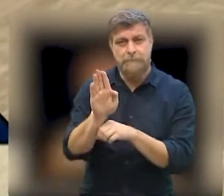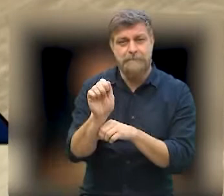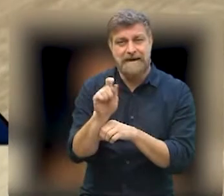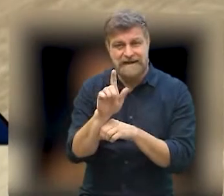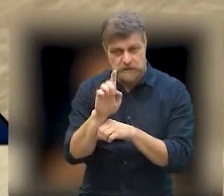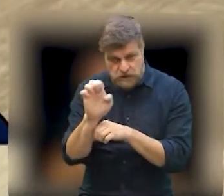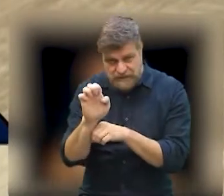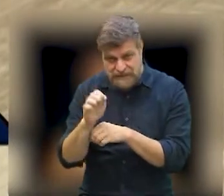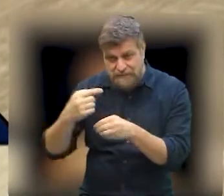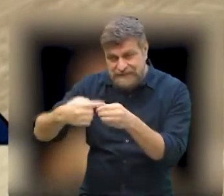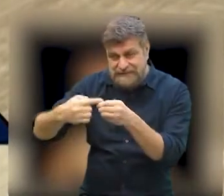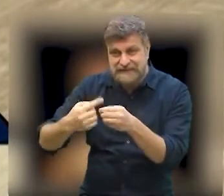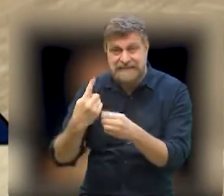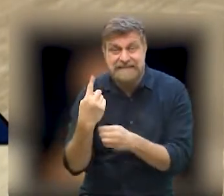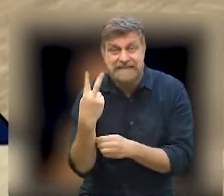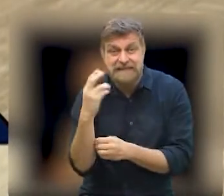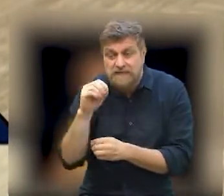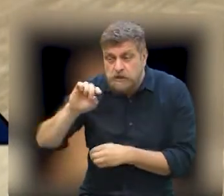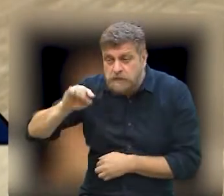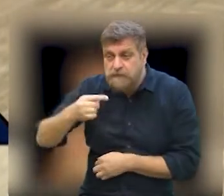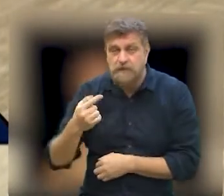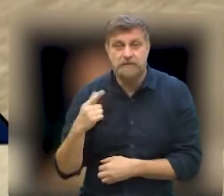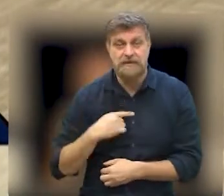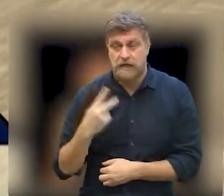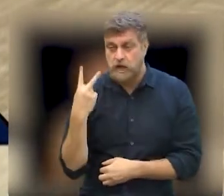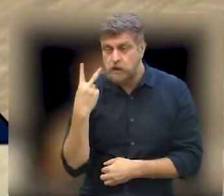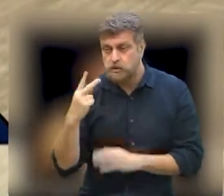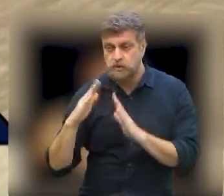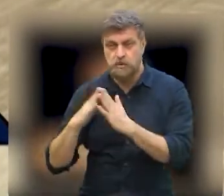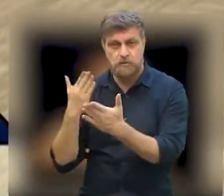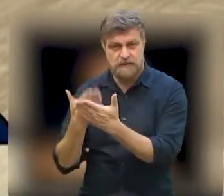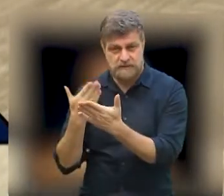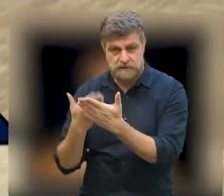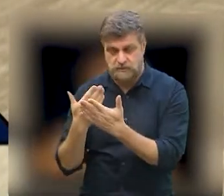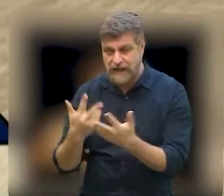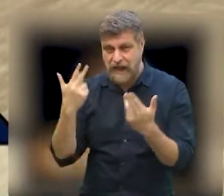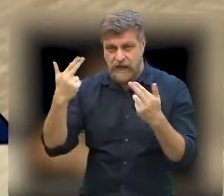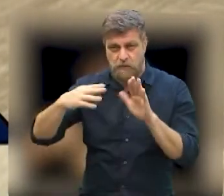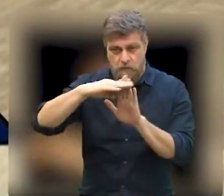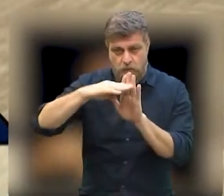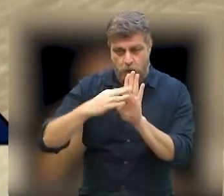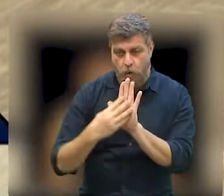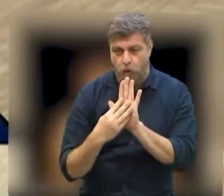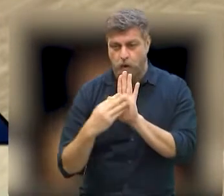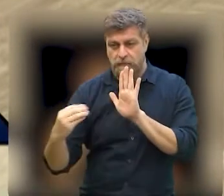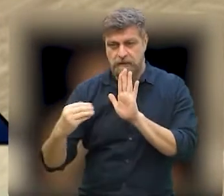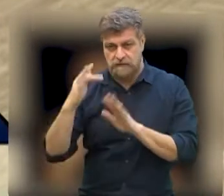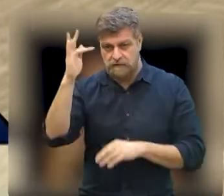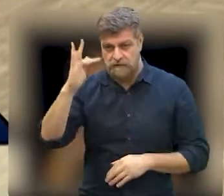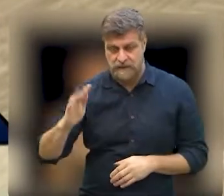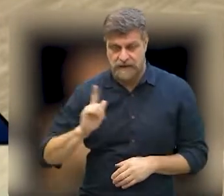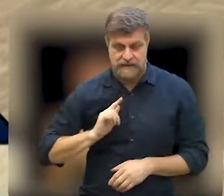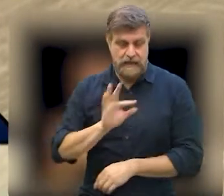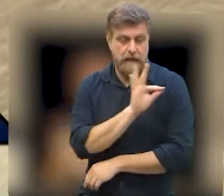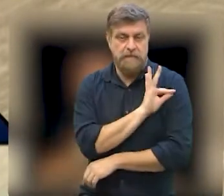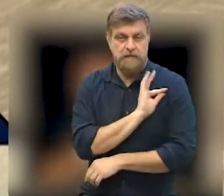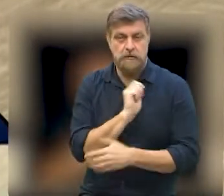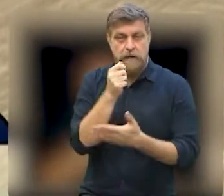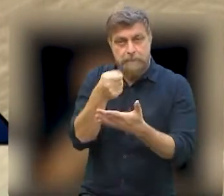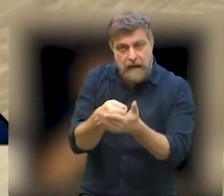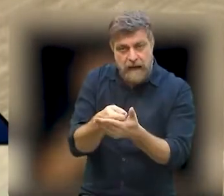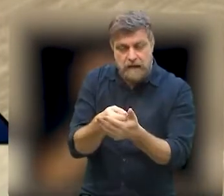Bagé. Bagé tem 2 escolas, Bagé tem 120.000 habitantes, ela já tem uma no modelo P5, que é o modelo do governo federal, e tem uma no